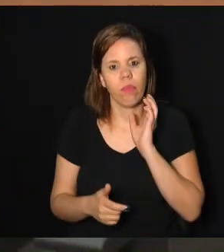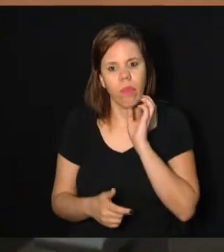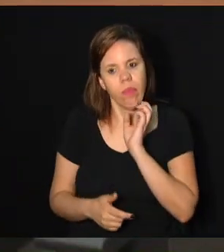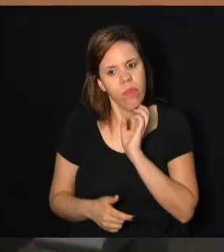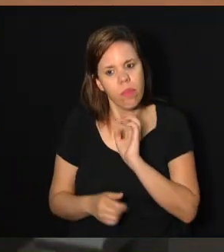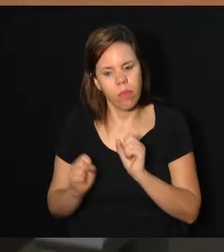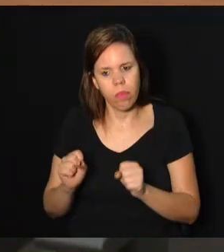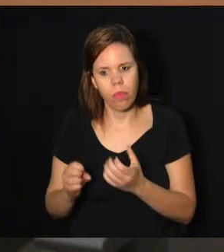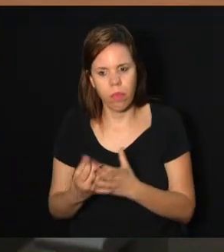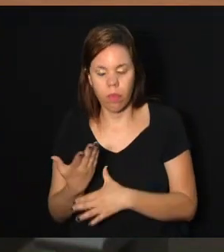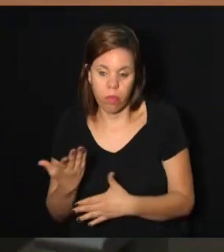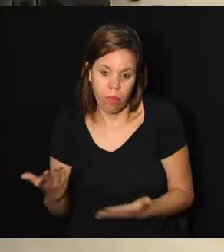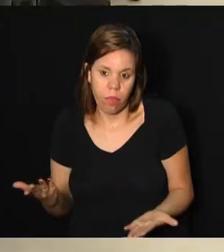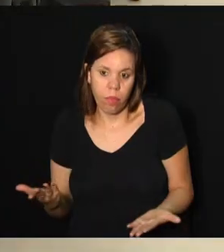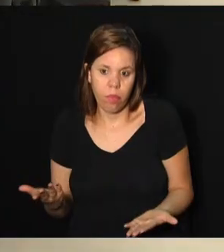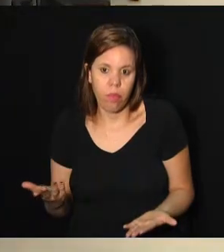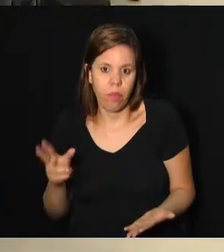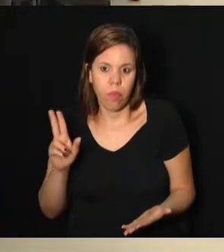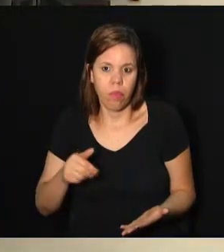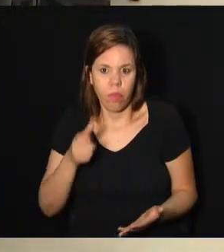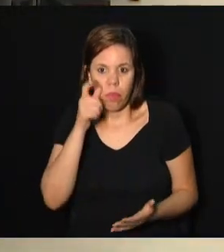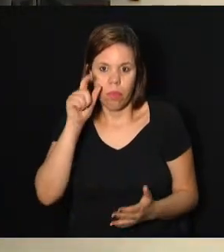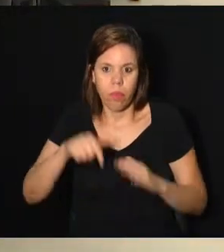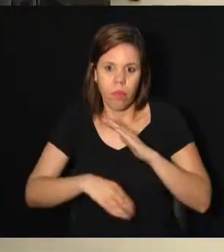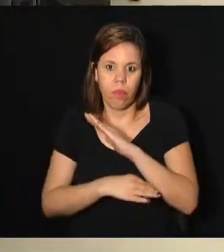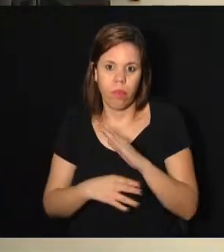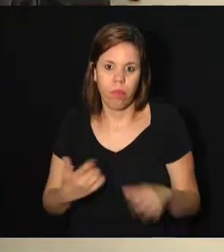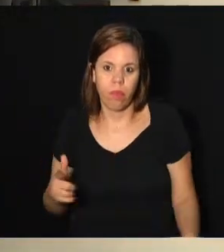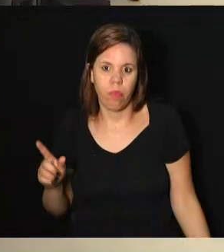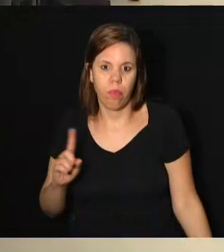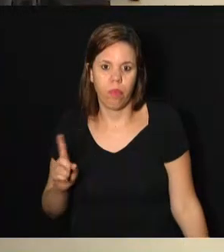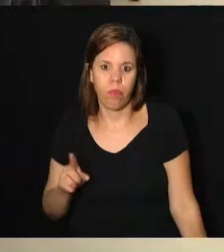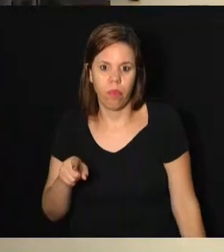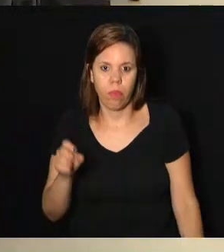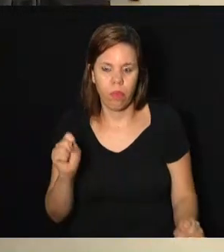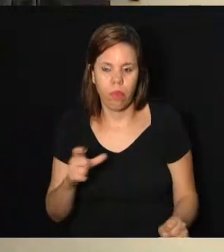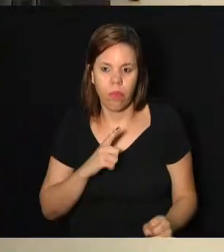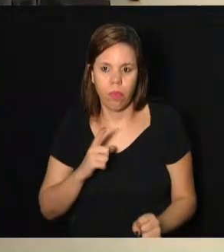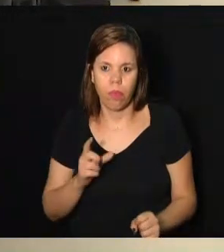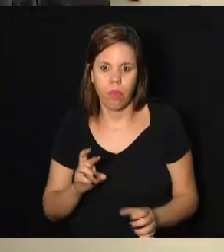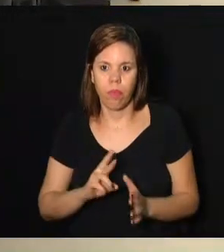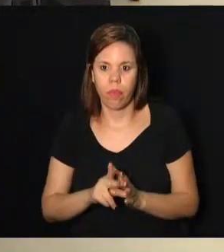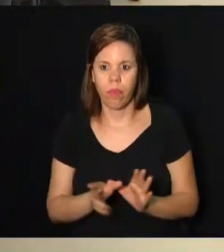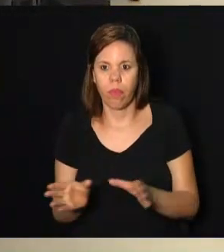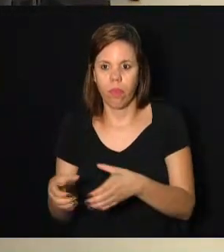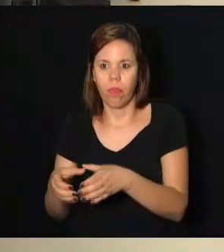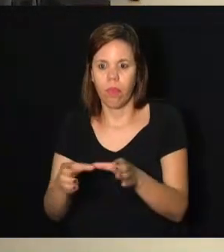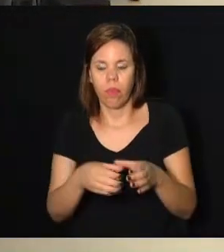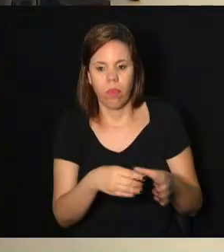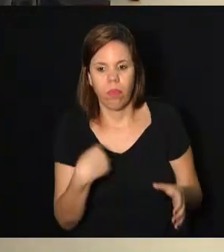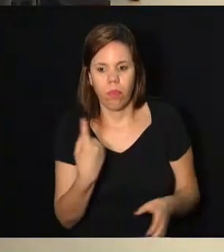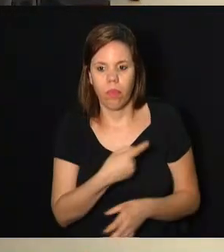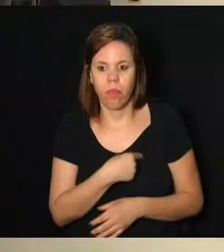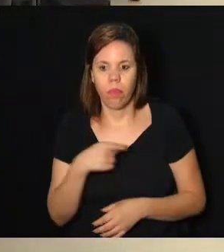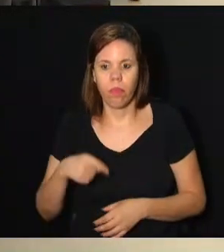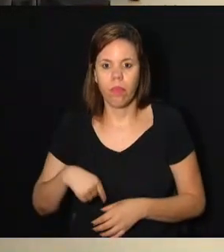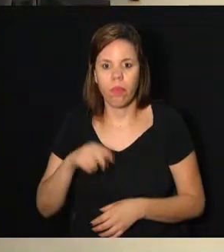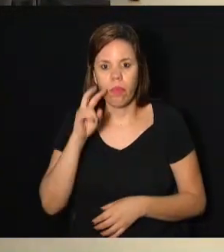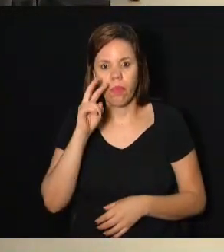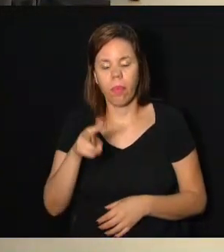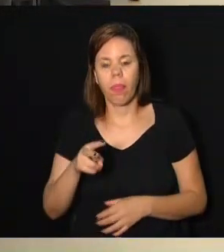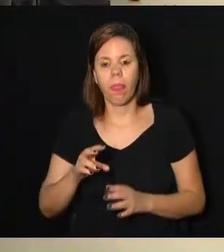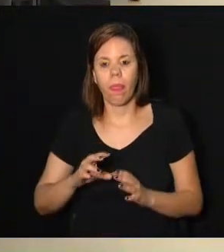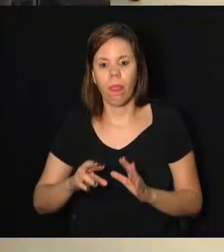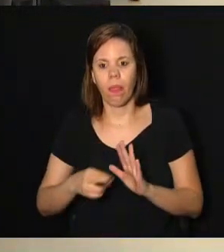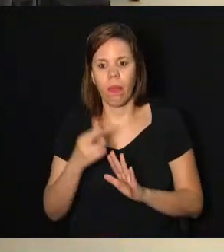Pode ser, pode acontecer. Nunca vi nessa casa. Nessa casa não, mas você tem conjunturas... Não, mas nós estamos vendo o regimento dessa